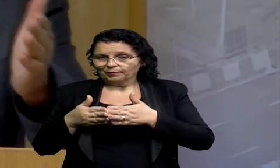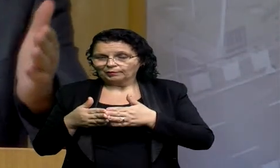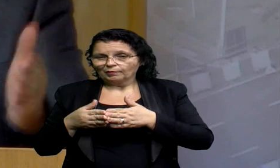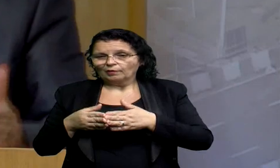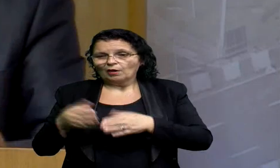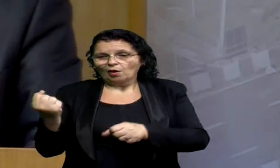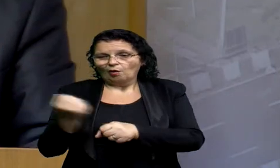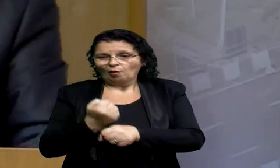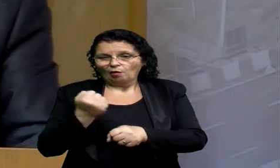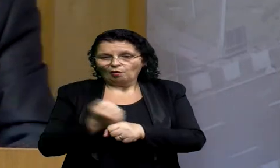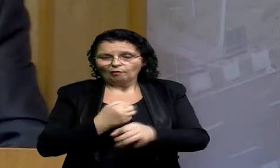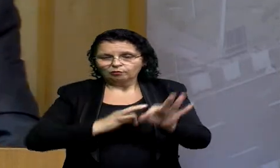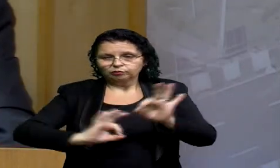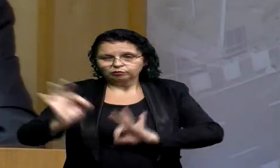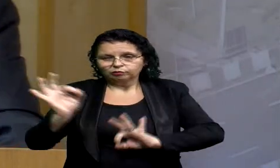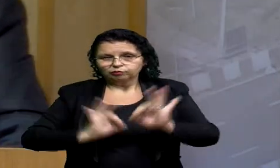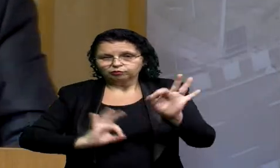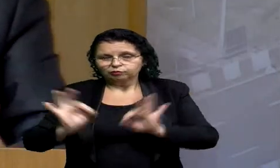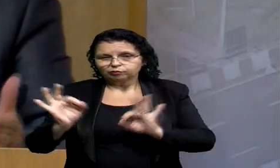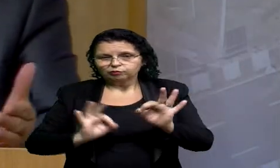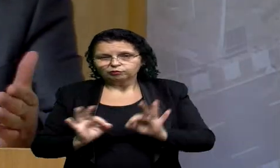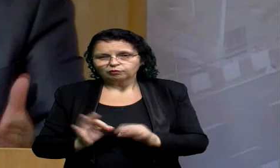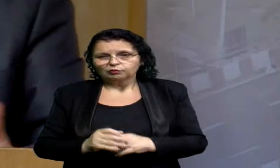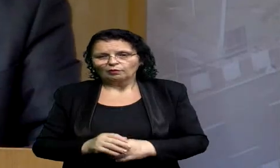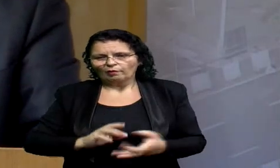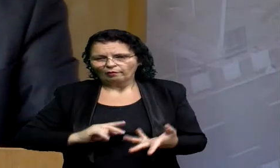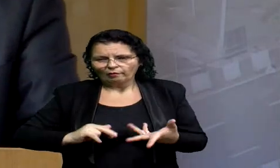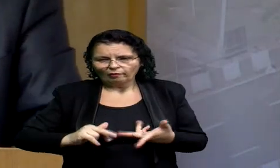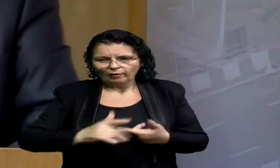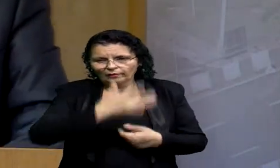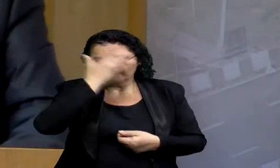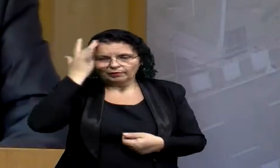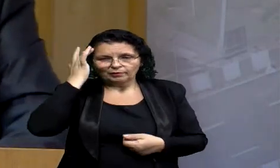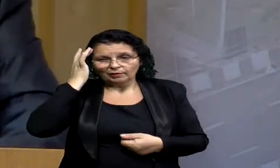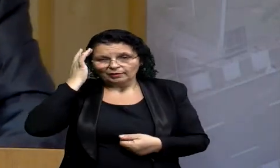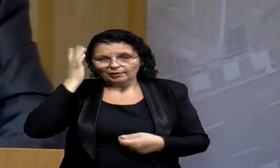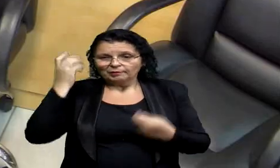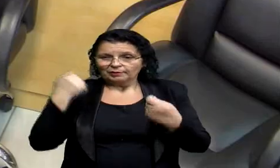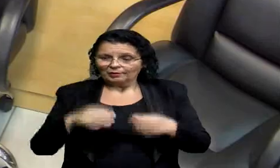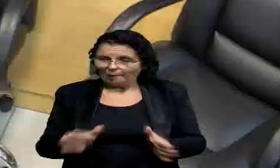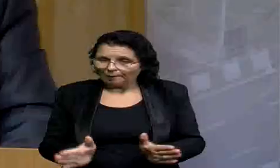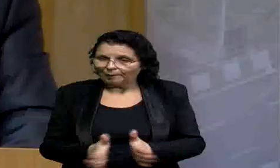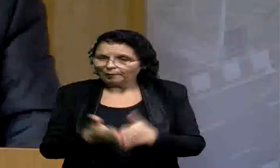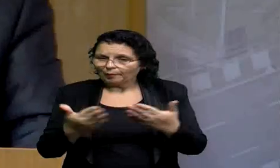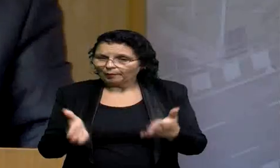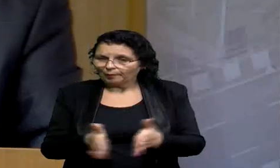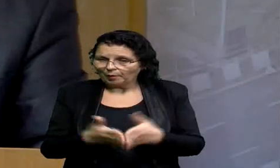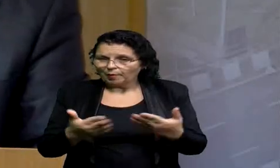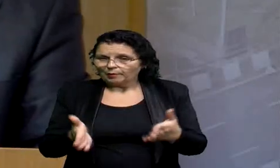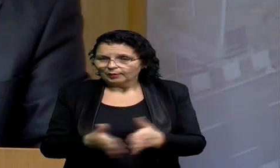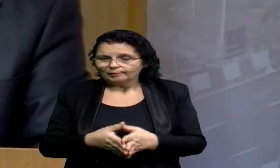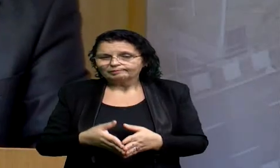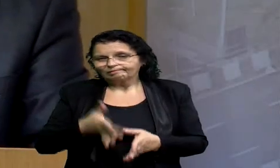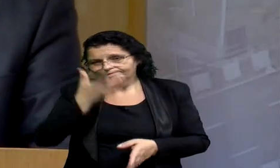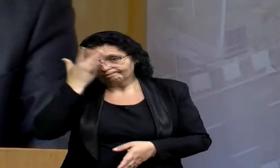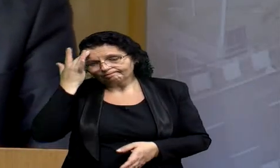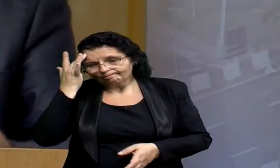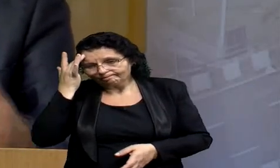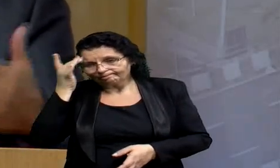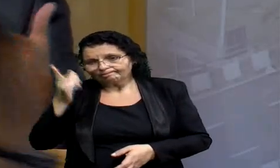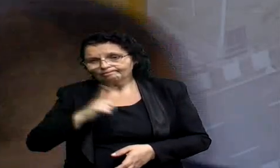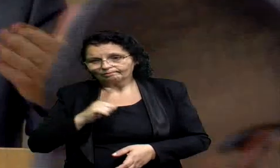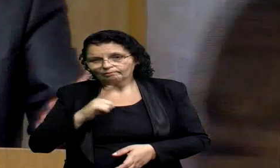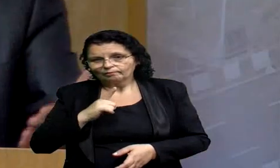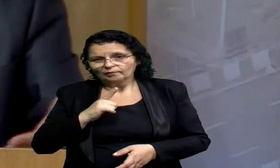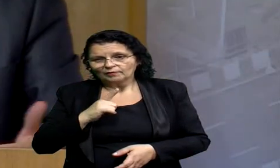obra do Morro de sabão onde moram lá várias pessoas realmente pobres tem as suas pessoas eh